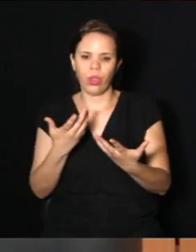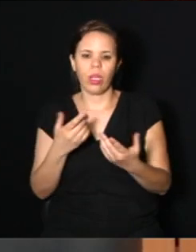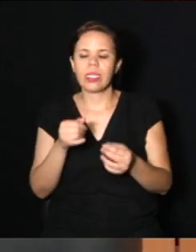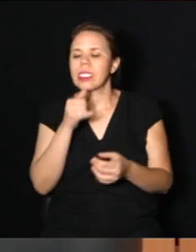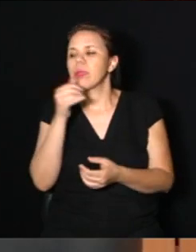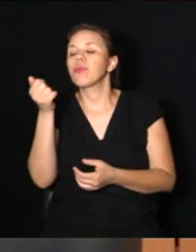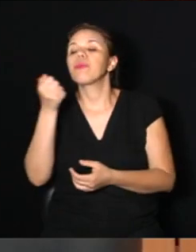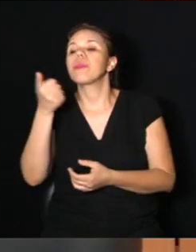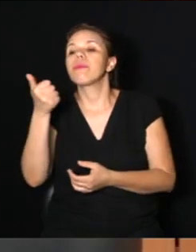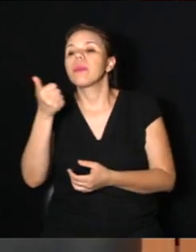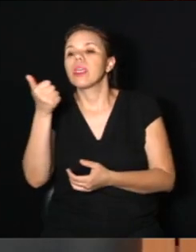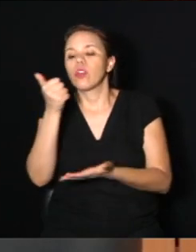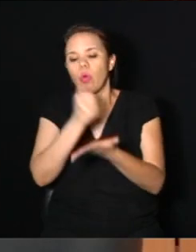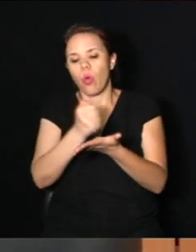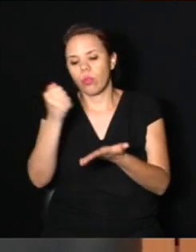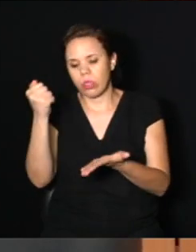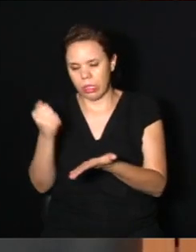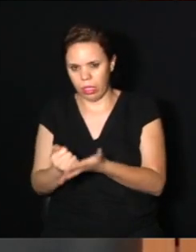contrata,